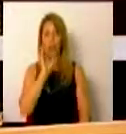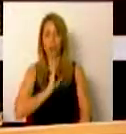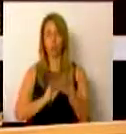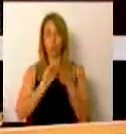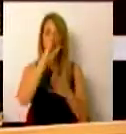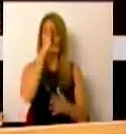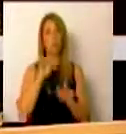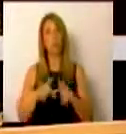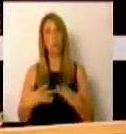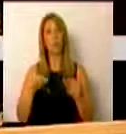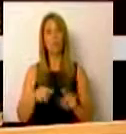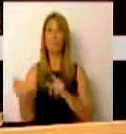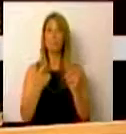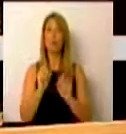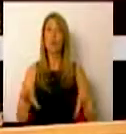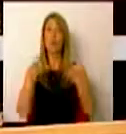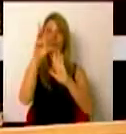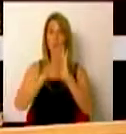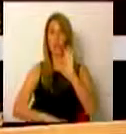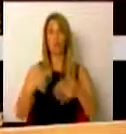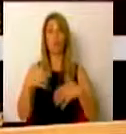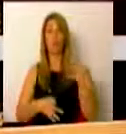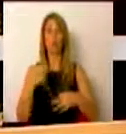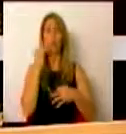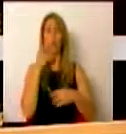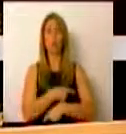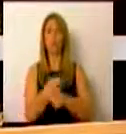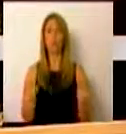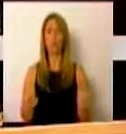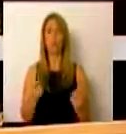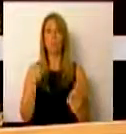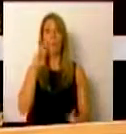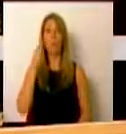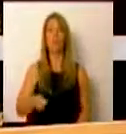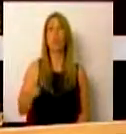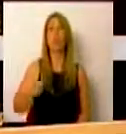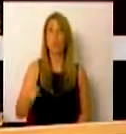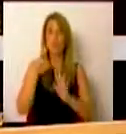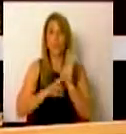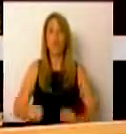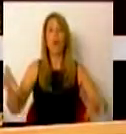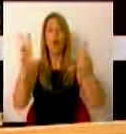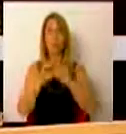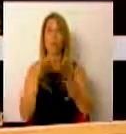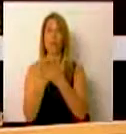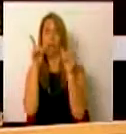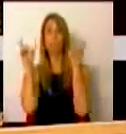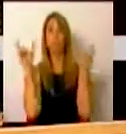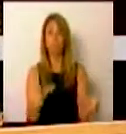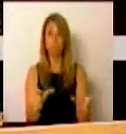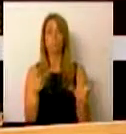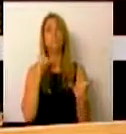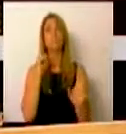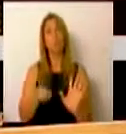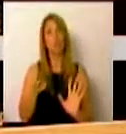estamos aqui hoje a discutir o novo regime jurídico da distribuição de seguros e as novas regras que regulam o acesso à atividade de segurador e à atividade de